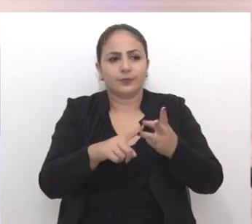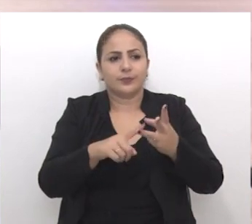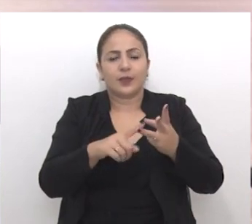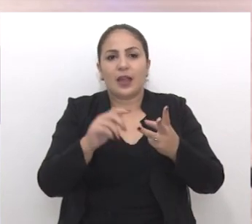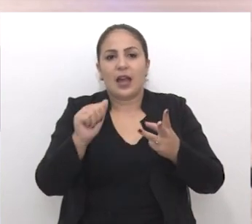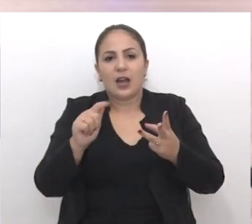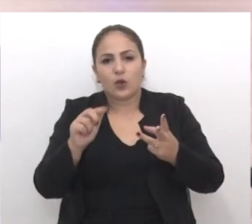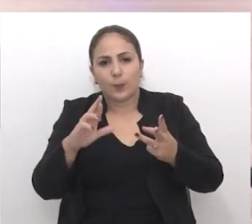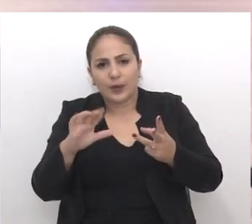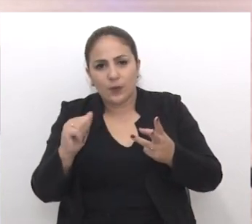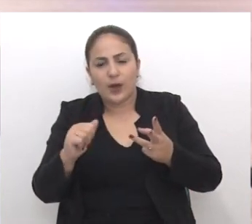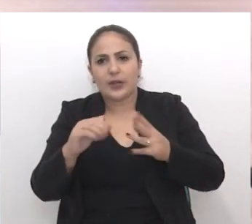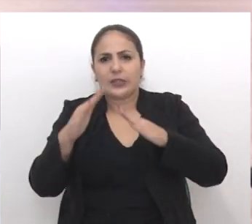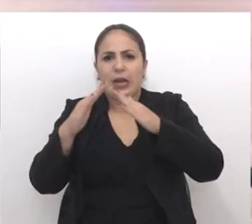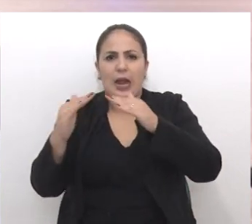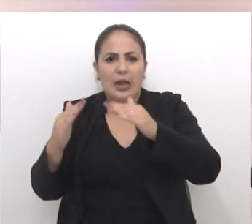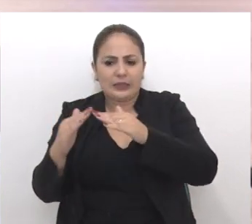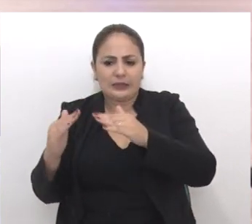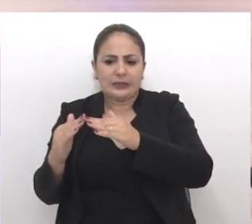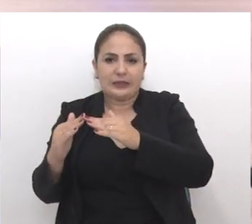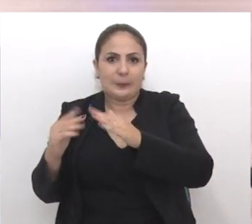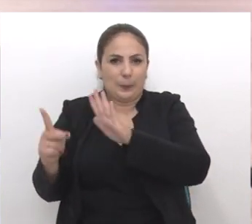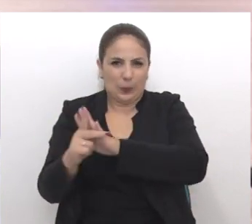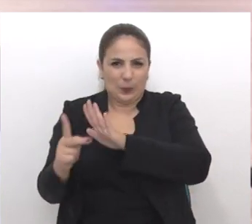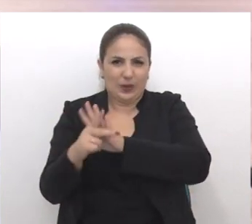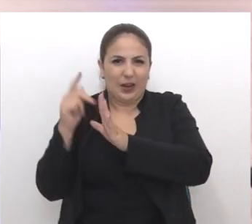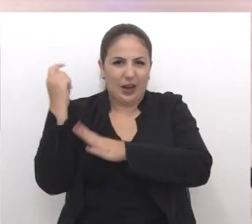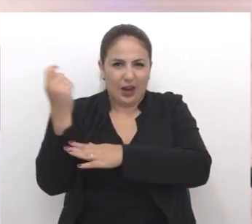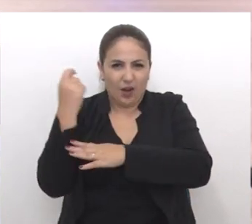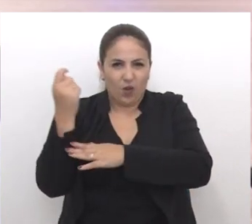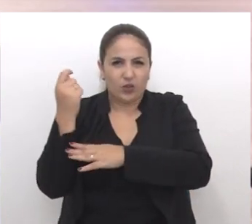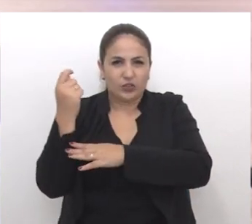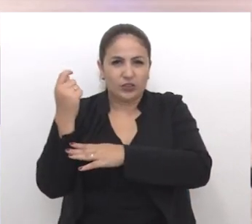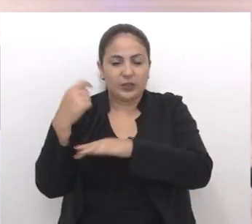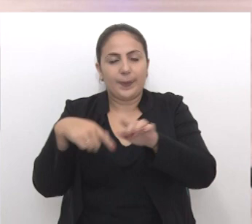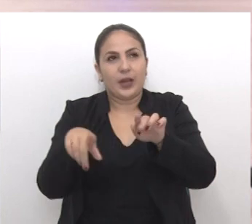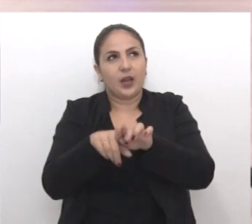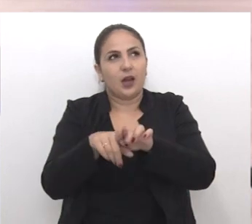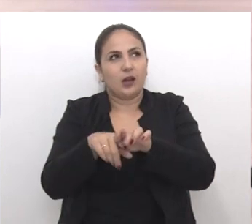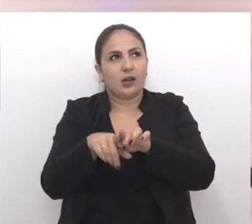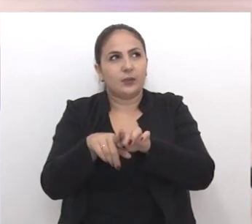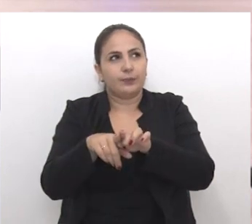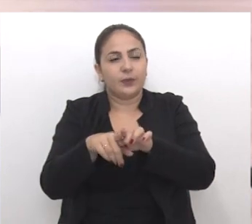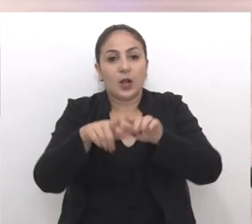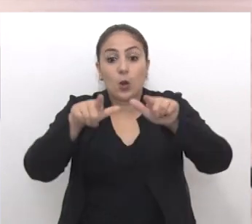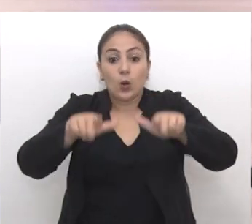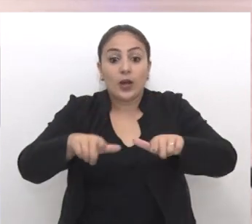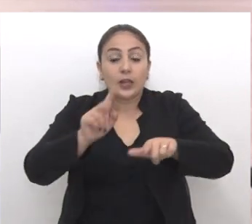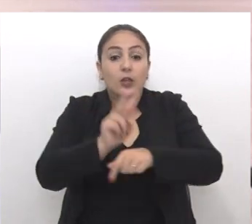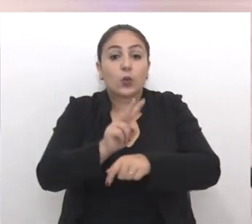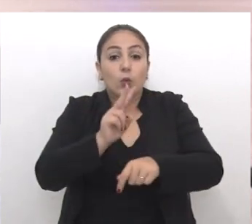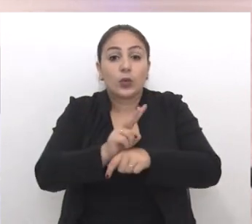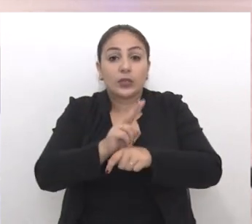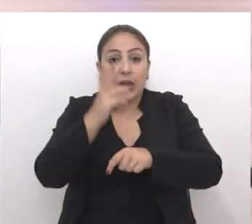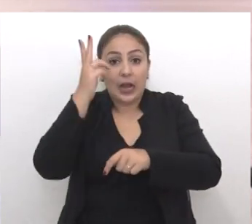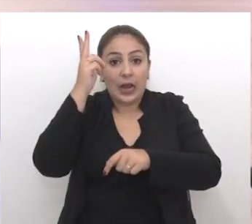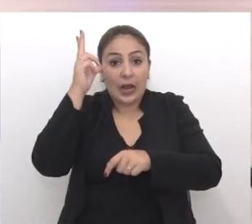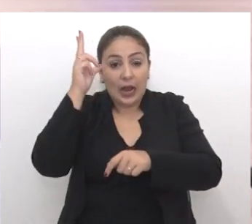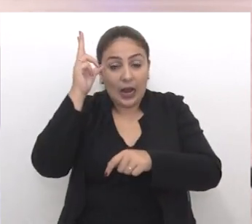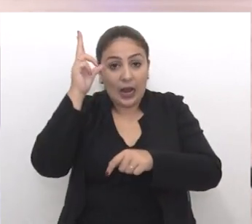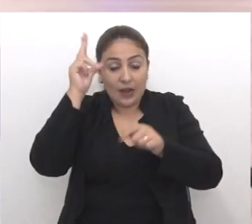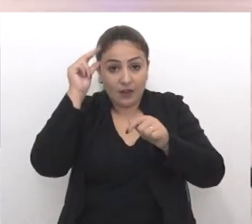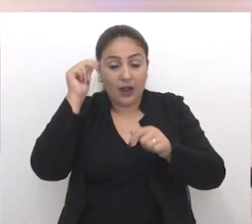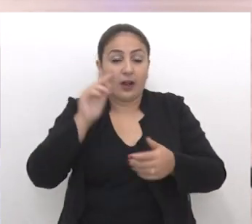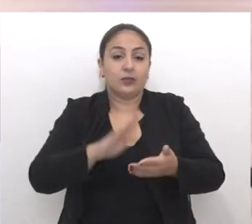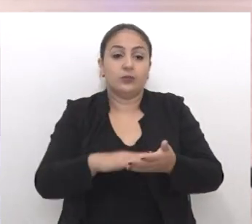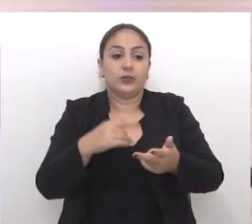tradicionalistas, agropecuárias, cabanhas produzindo cavalos crioulos, nós temos aqui domadores,